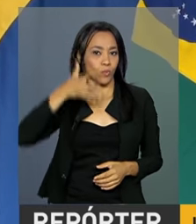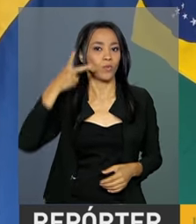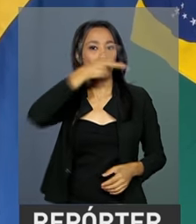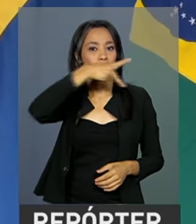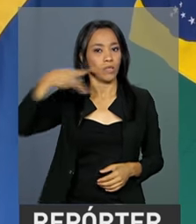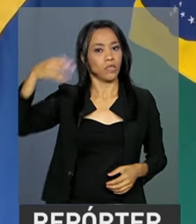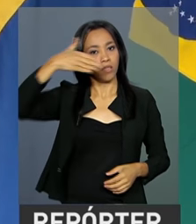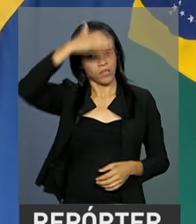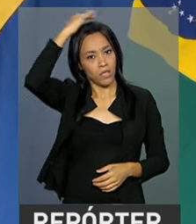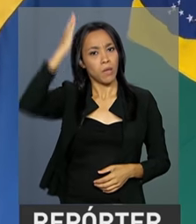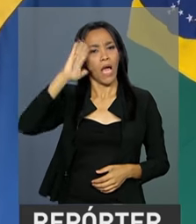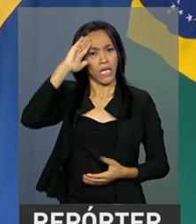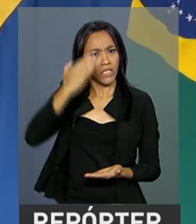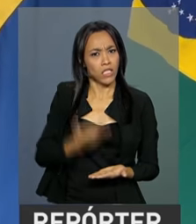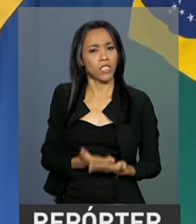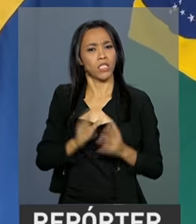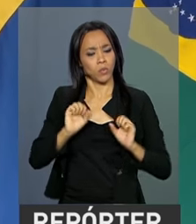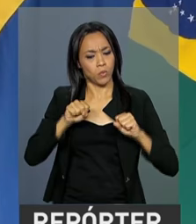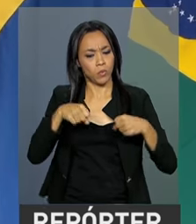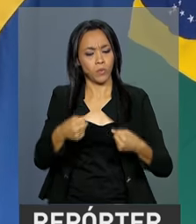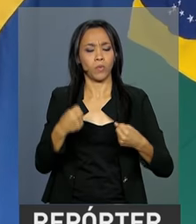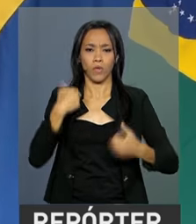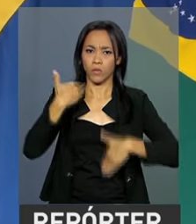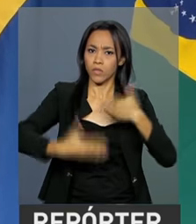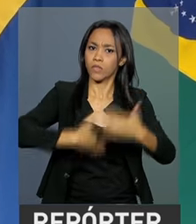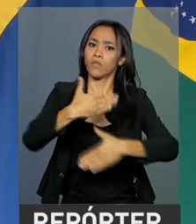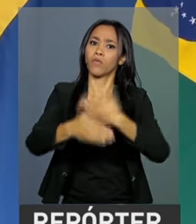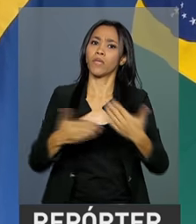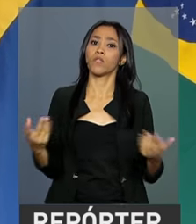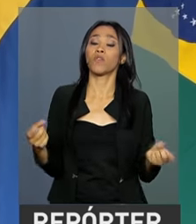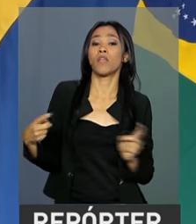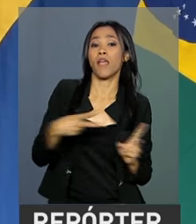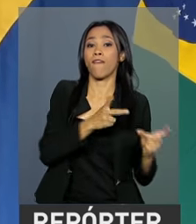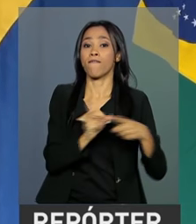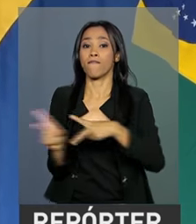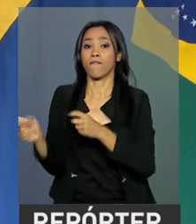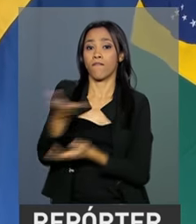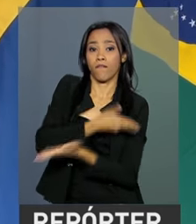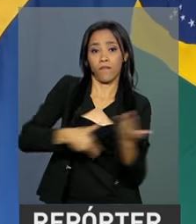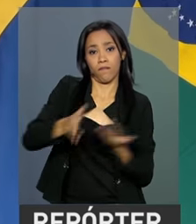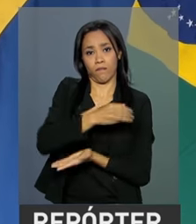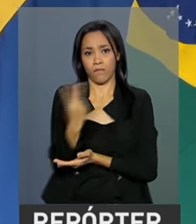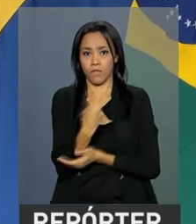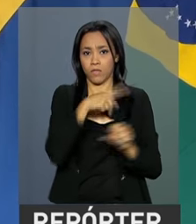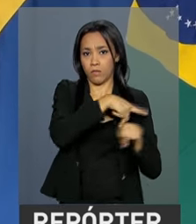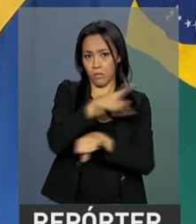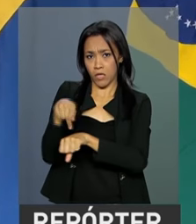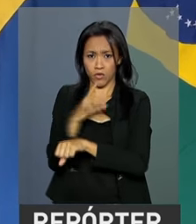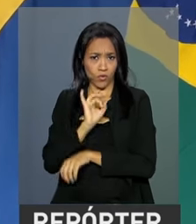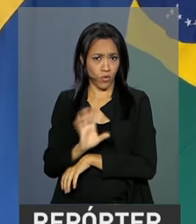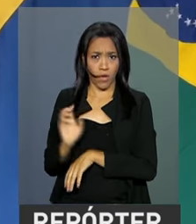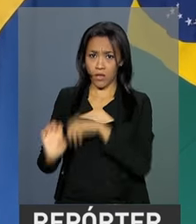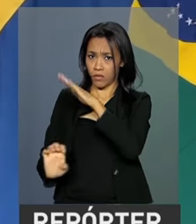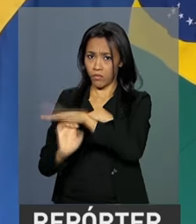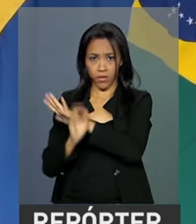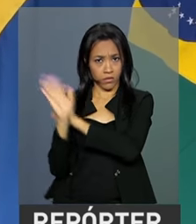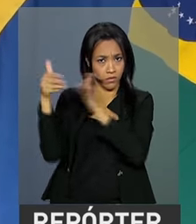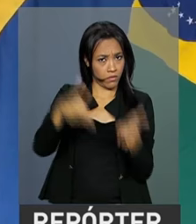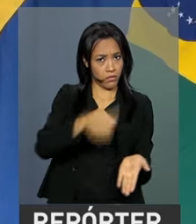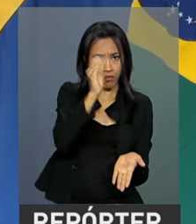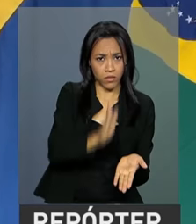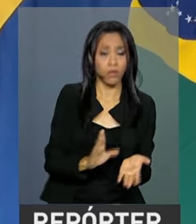acredita no crescimento e fortalecimento do comércio entre os dois países tendo como base não só as empresas suecas já instaladas aqui